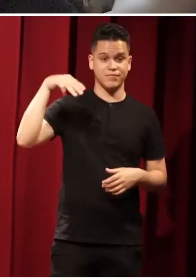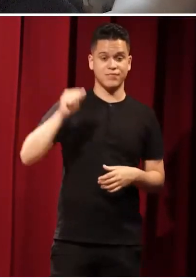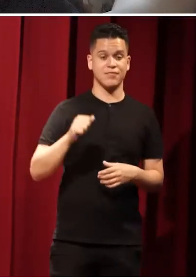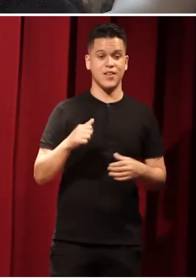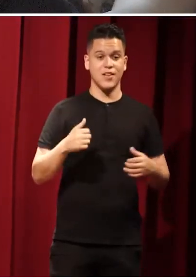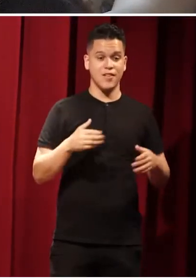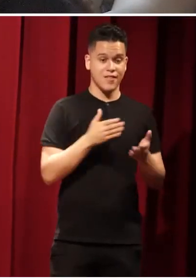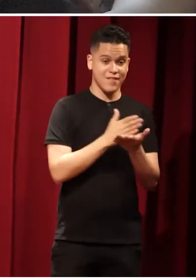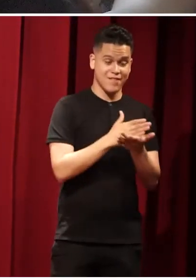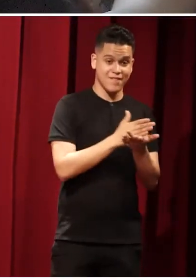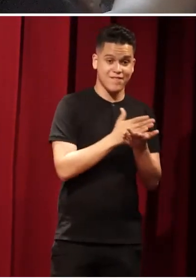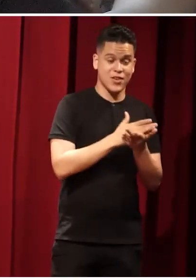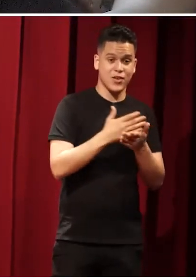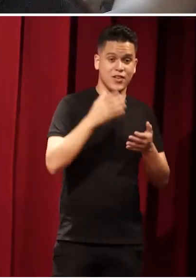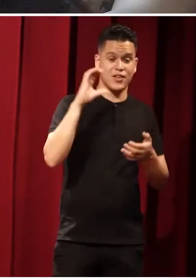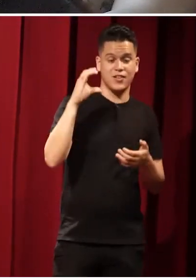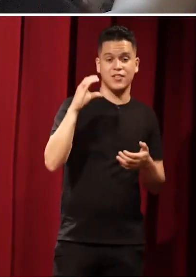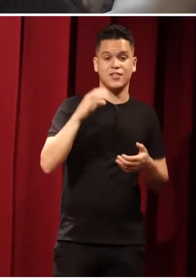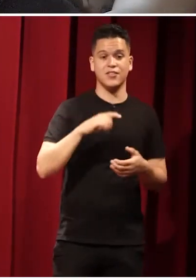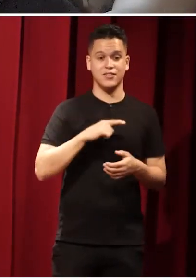na fronteira com a Colômbia.